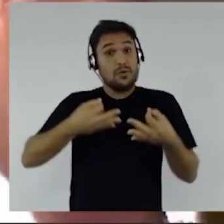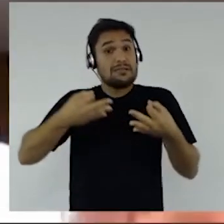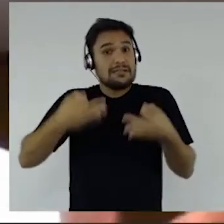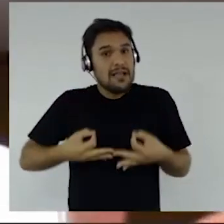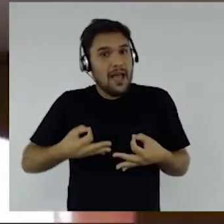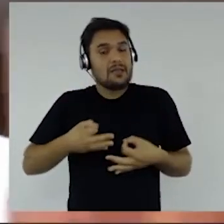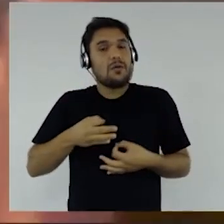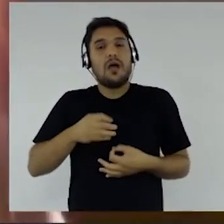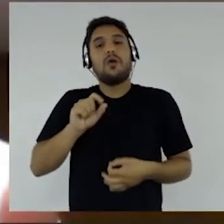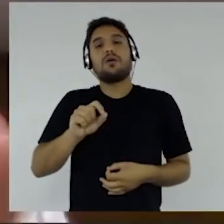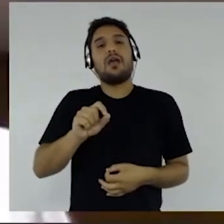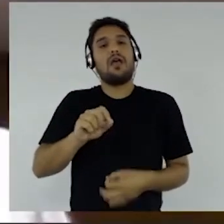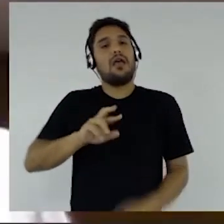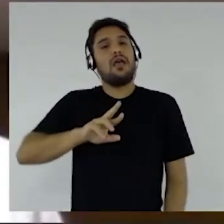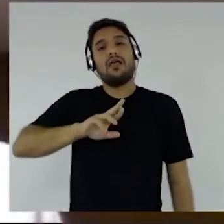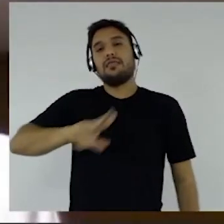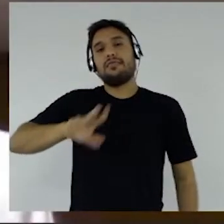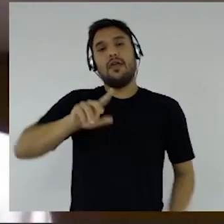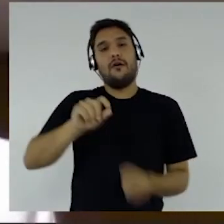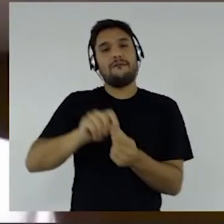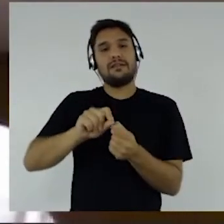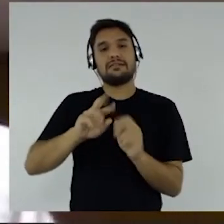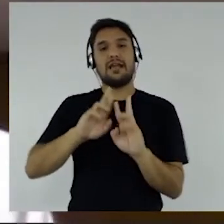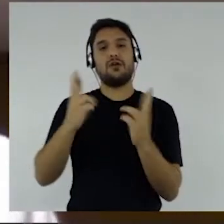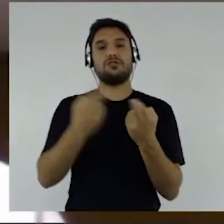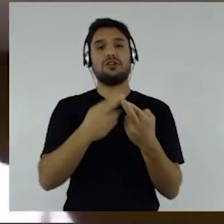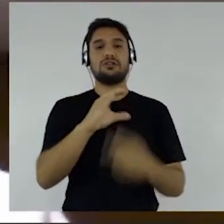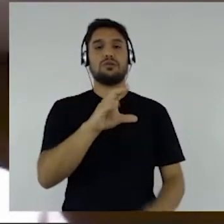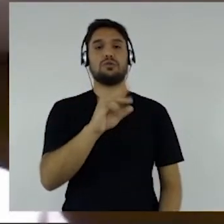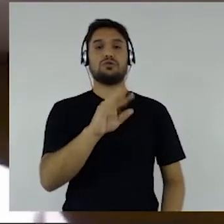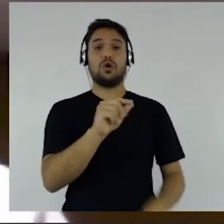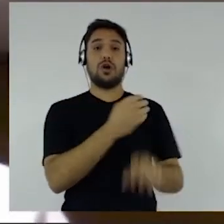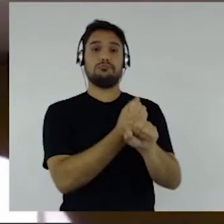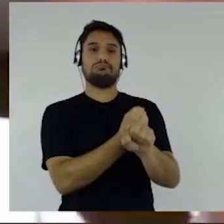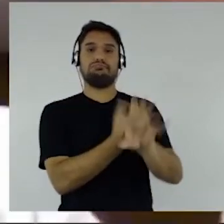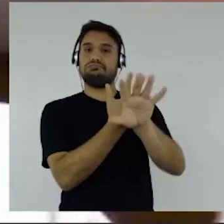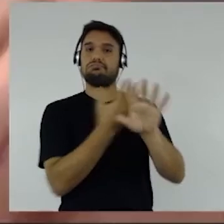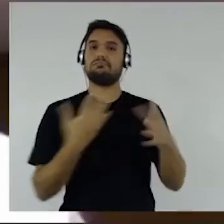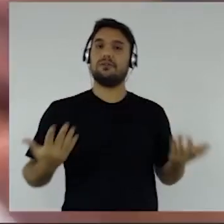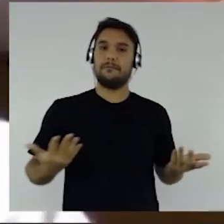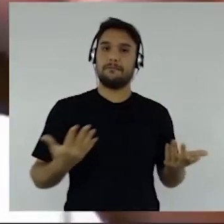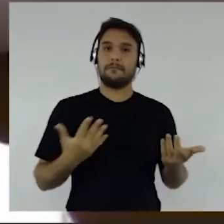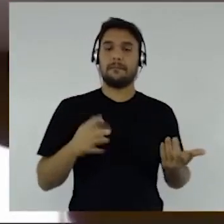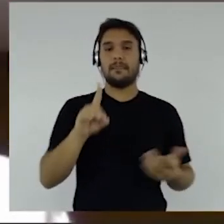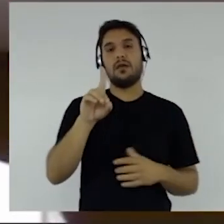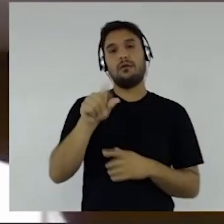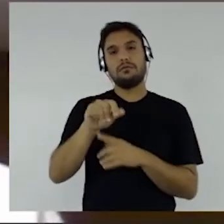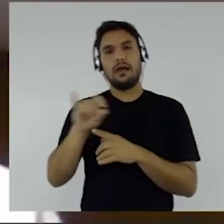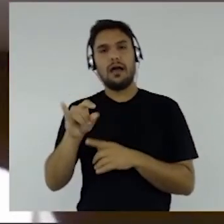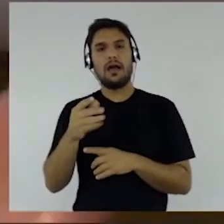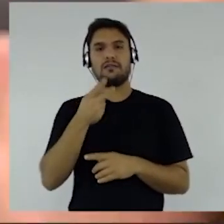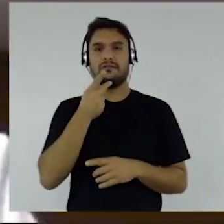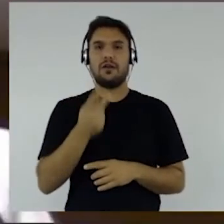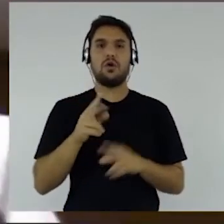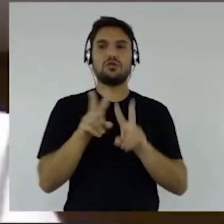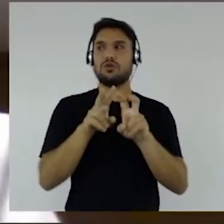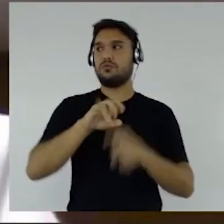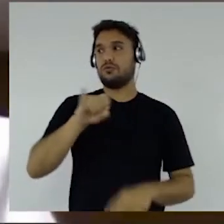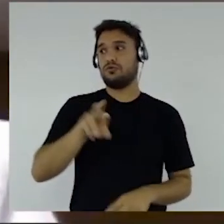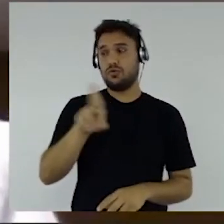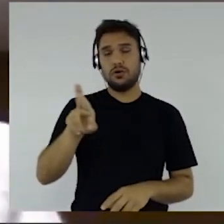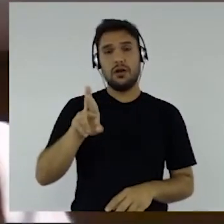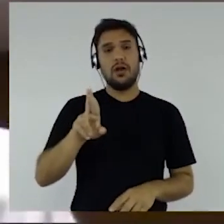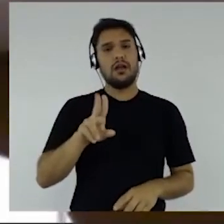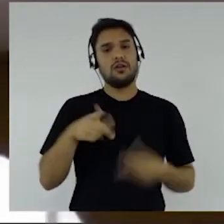é não fazer audiência de custódia por videoconferência. Como o Dani, vocês colocaram em relação ao júri. Eu